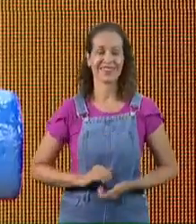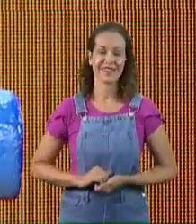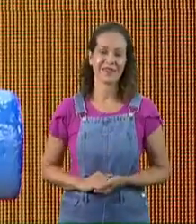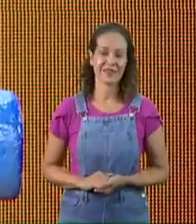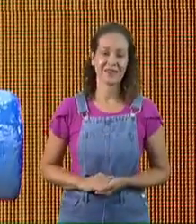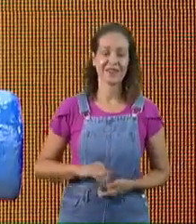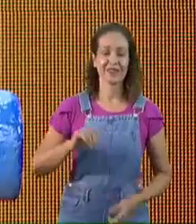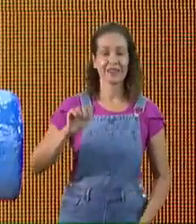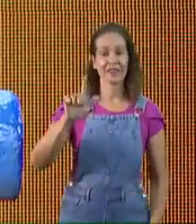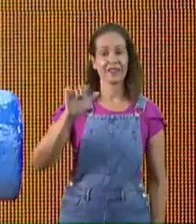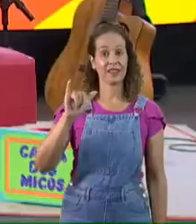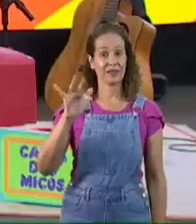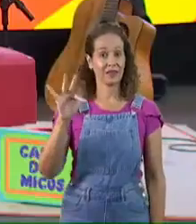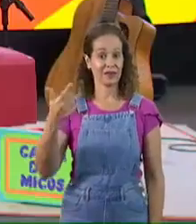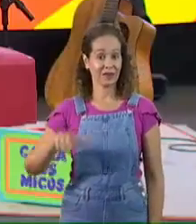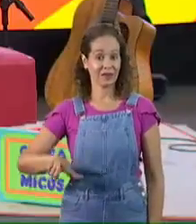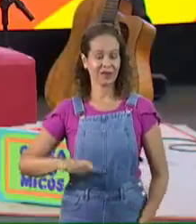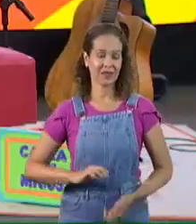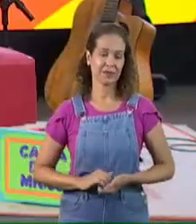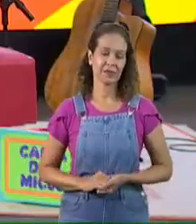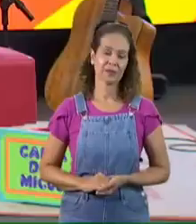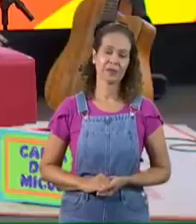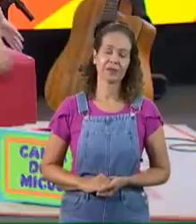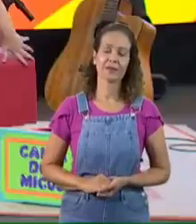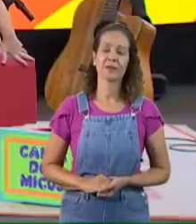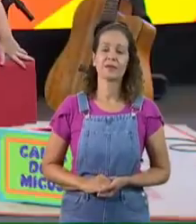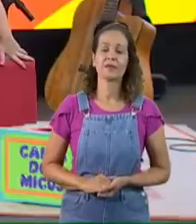Aleph, joga de novo.